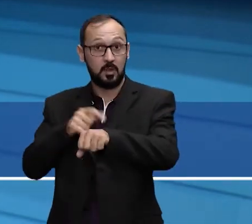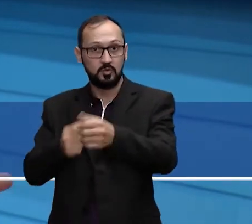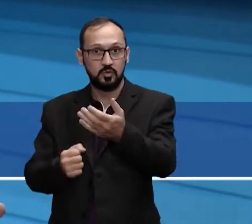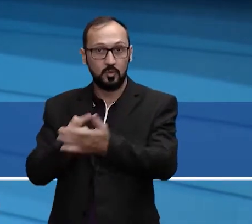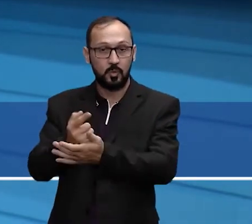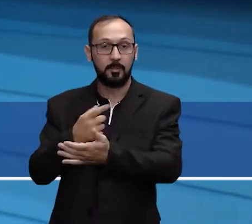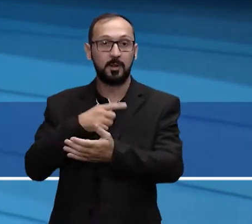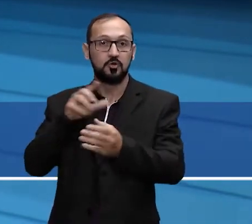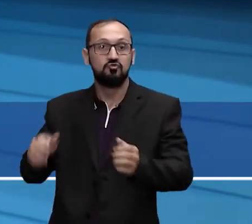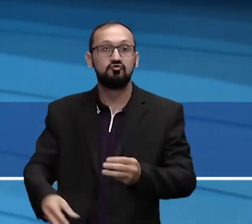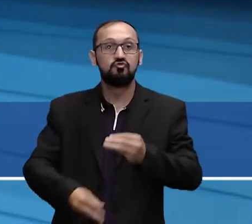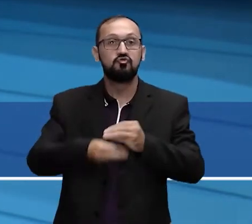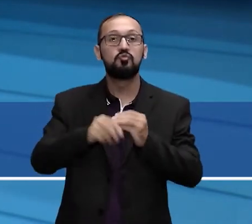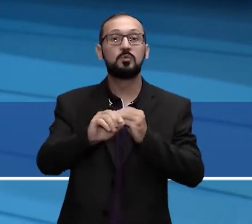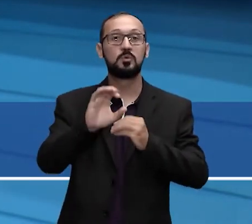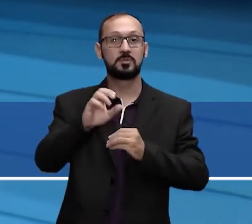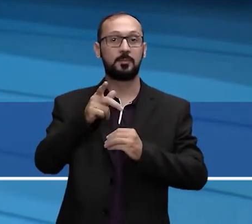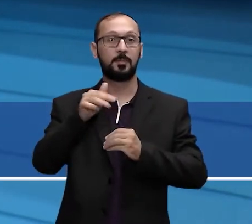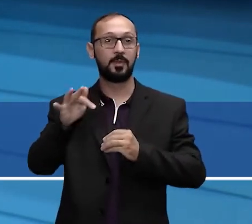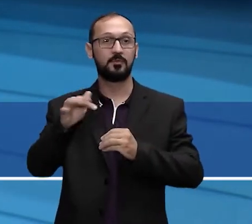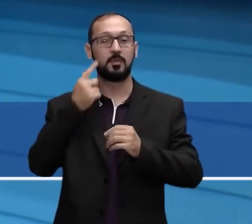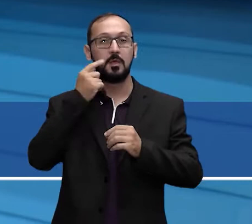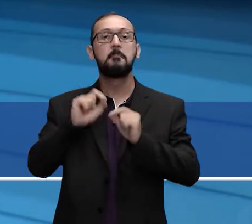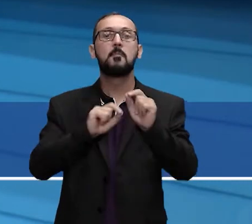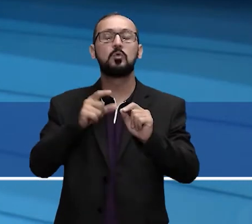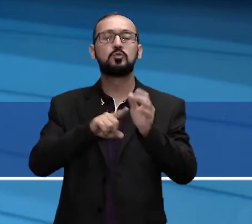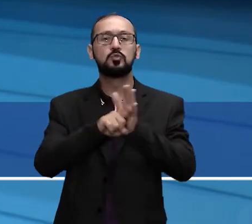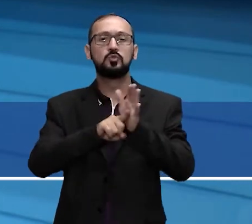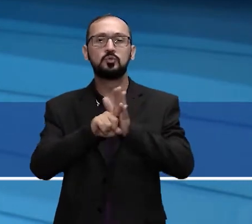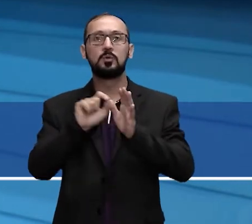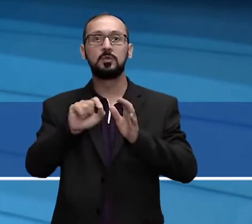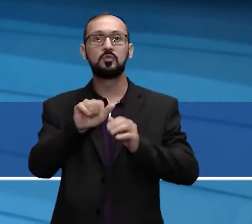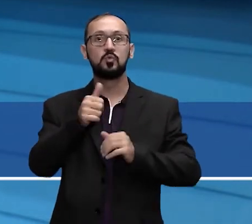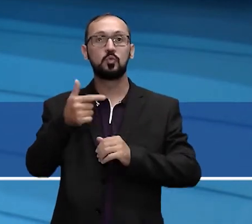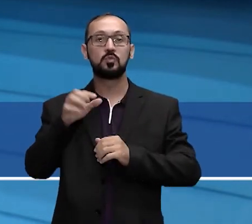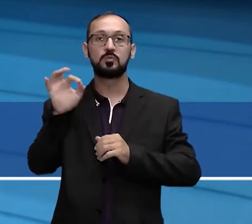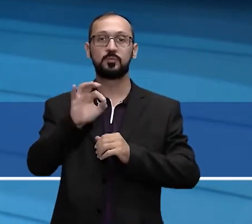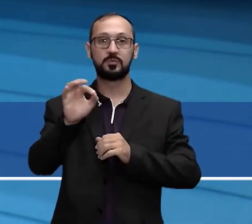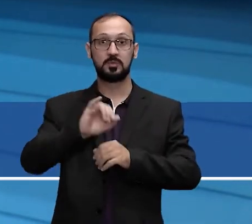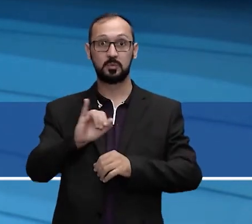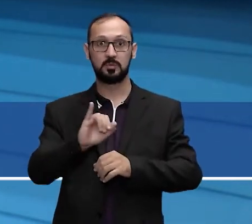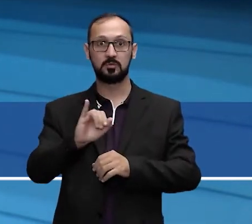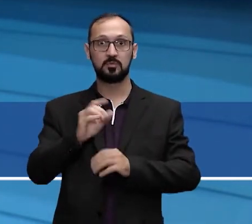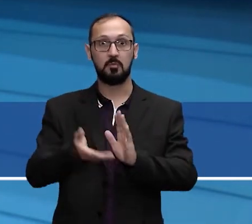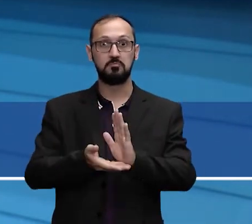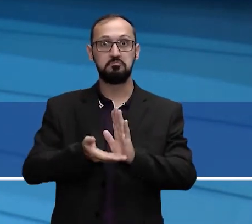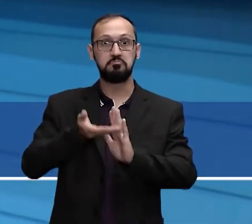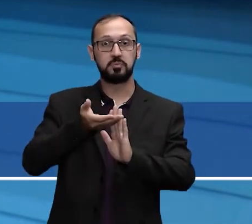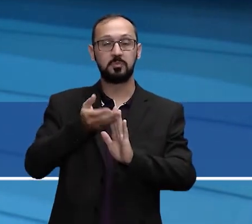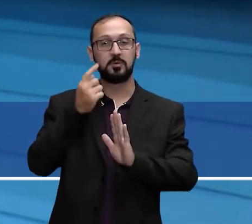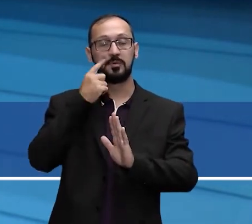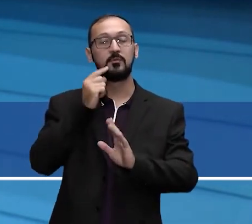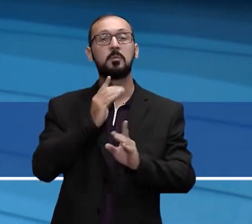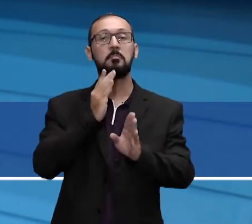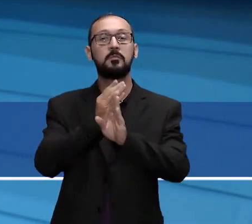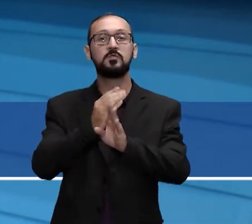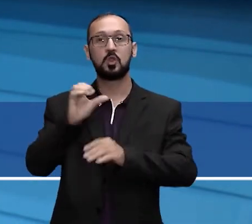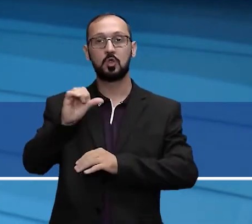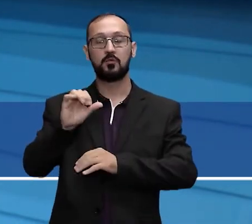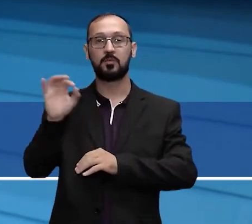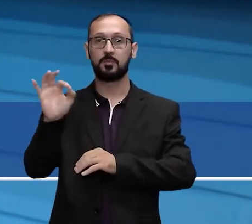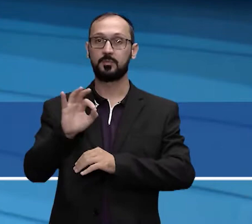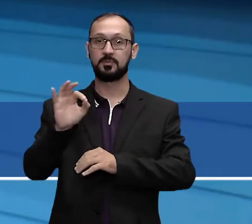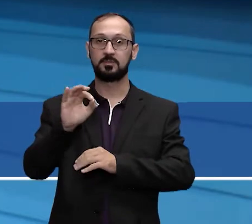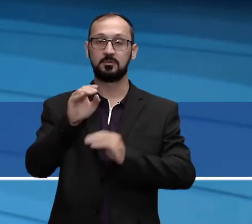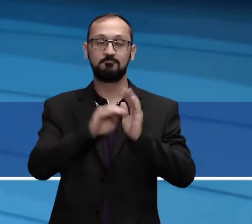associam seu CPF à emissão da nota fiscal. Dados do governo estadual apontam para um incremento de receita de 12%. E o número de notas fiscais